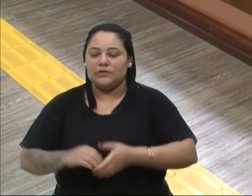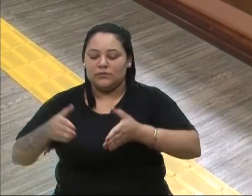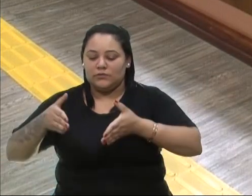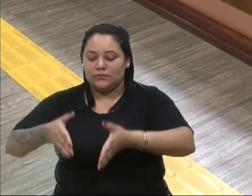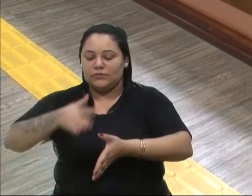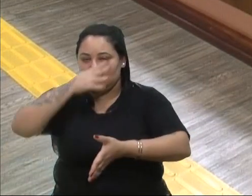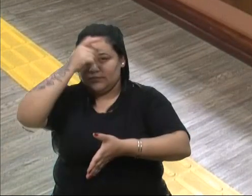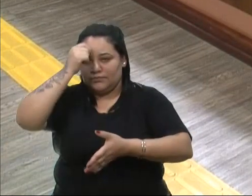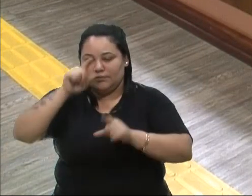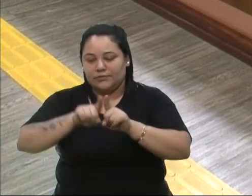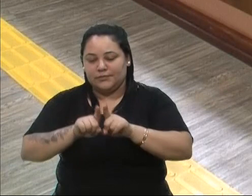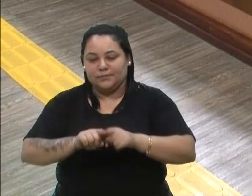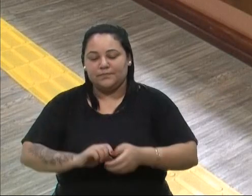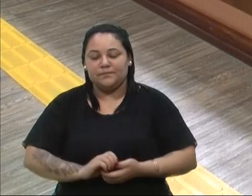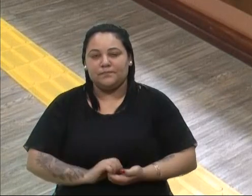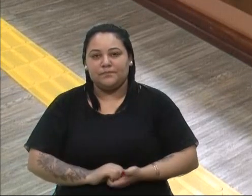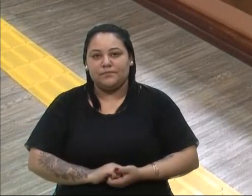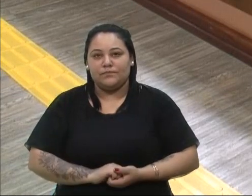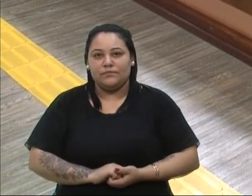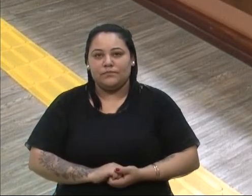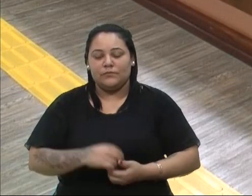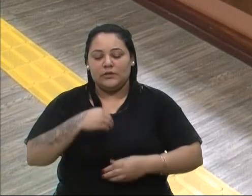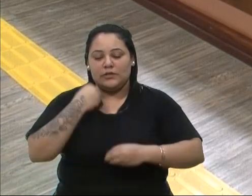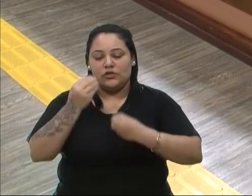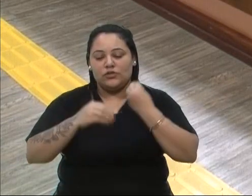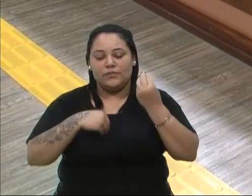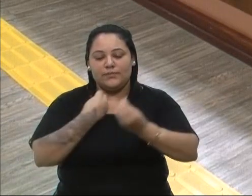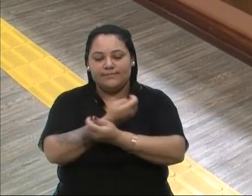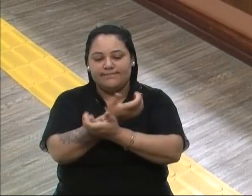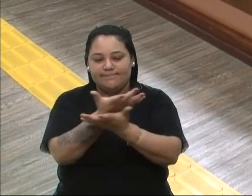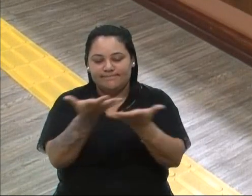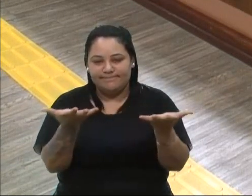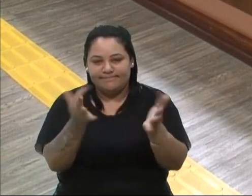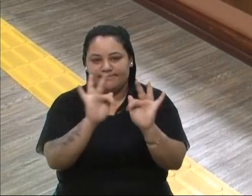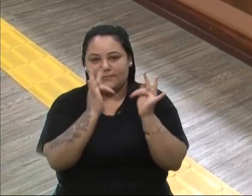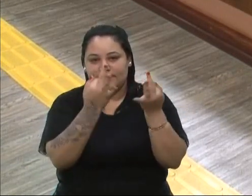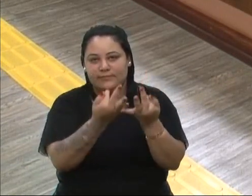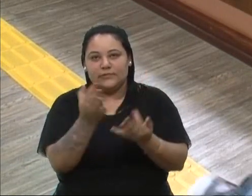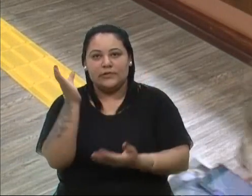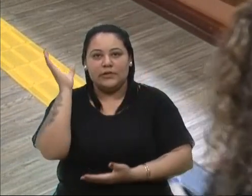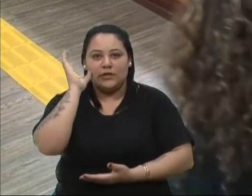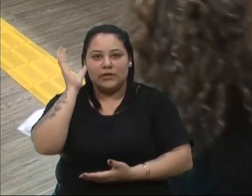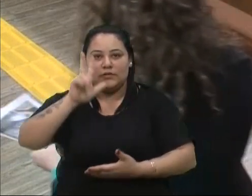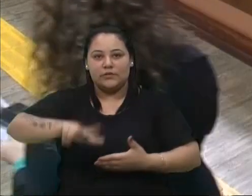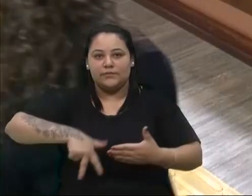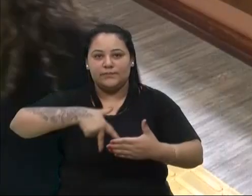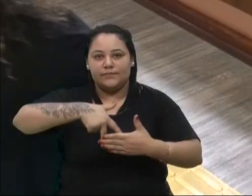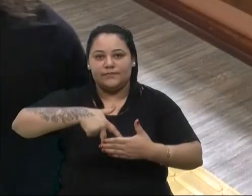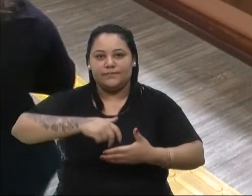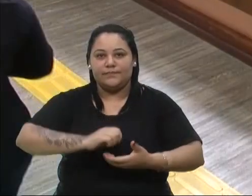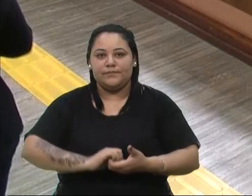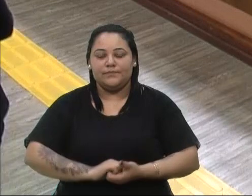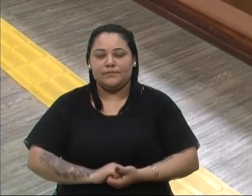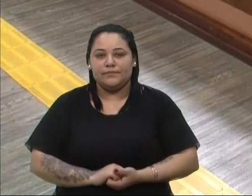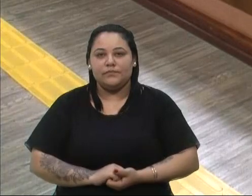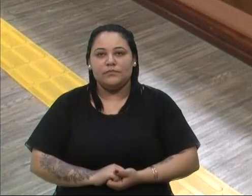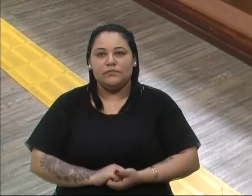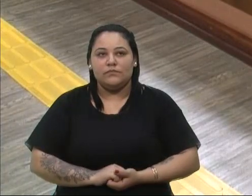Redentor. Nossos sentimentos a toda a família. Cadore na tribuna.